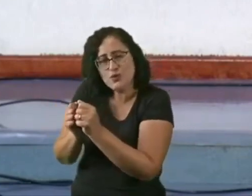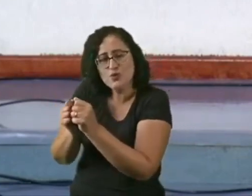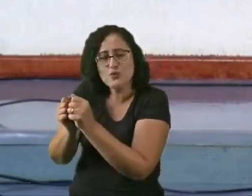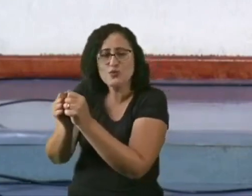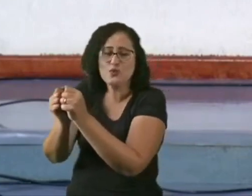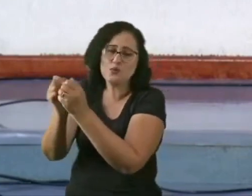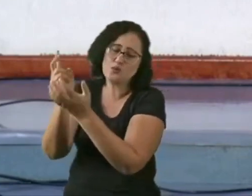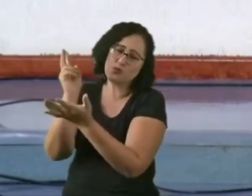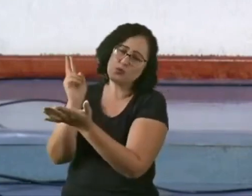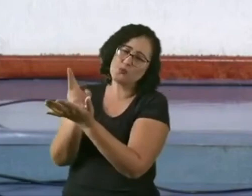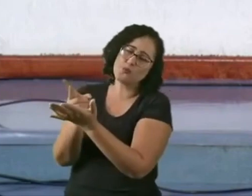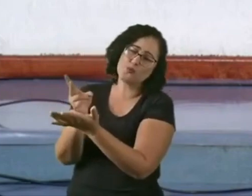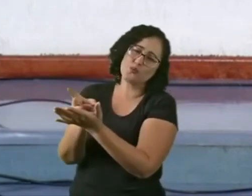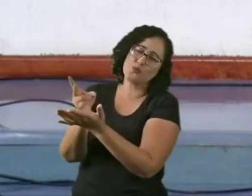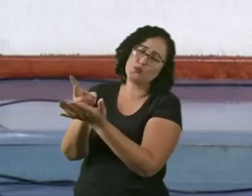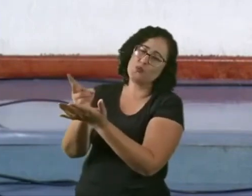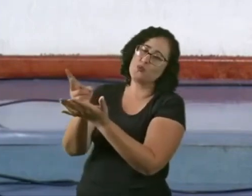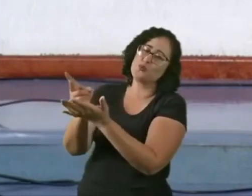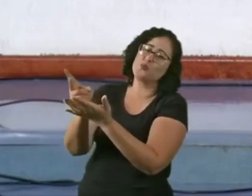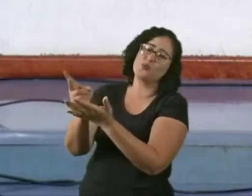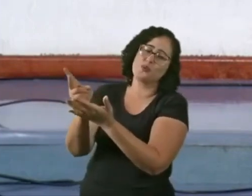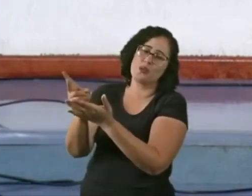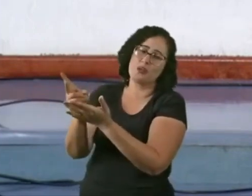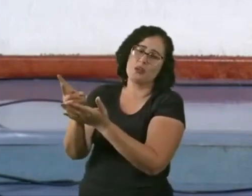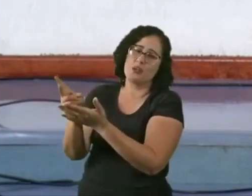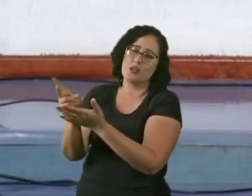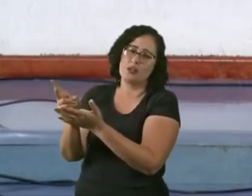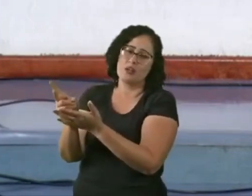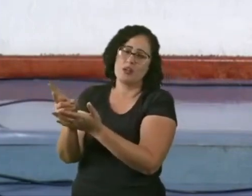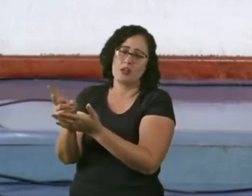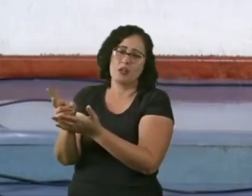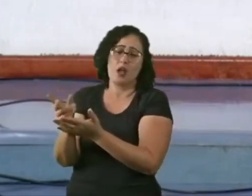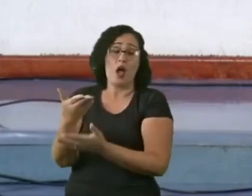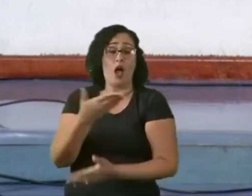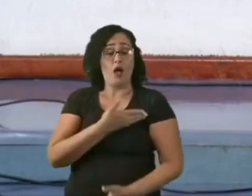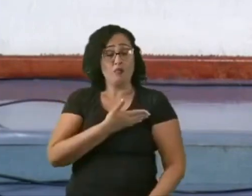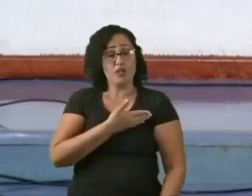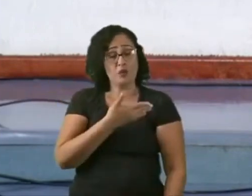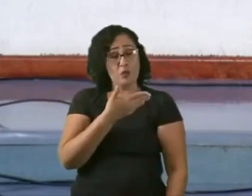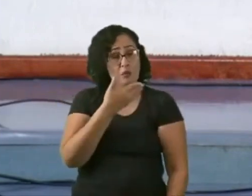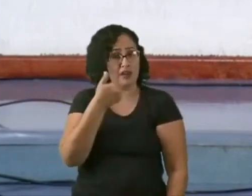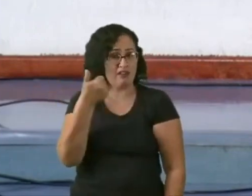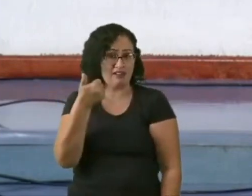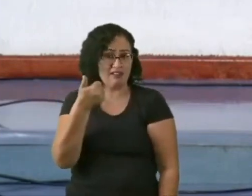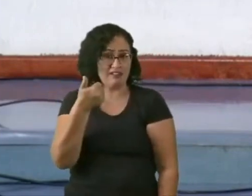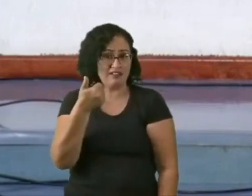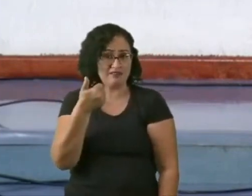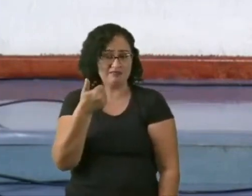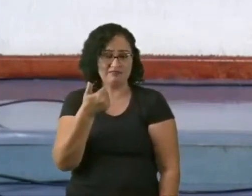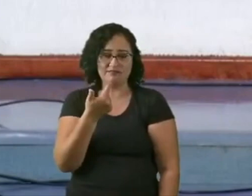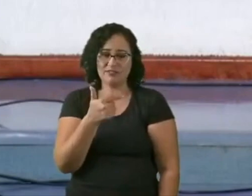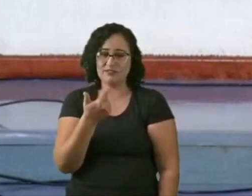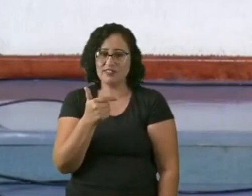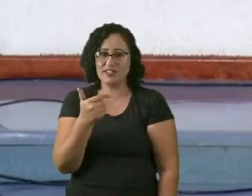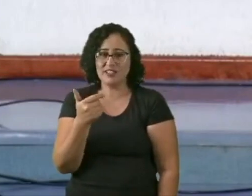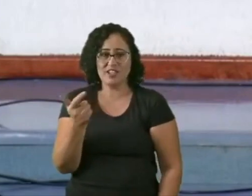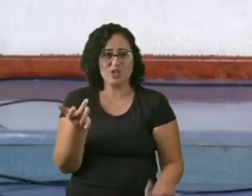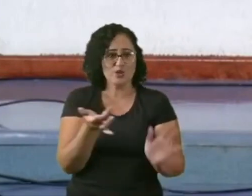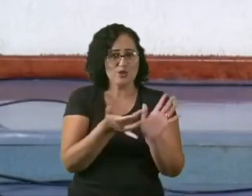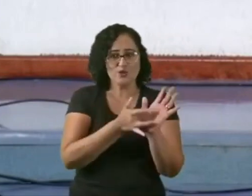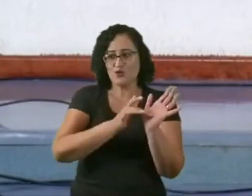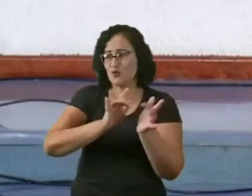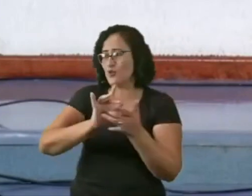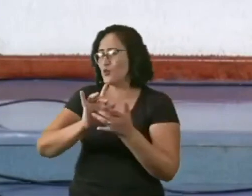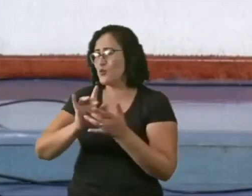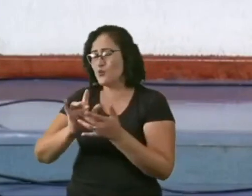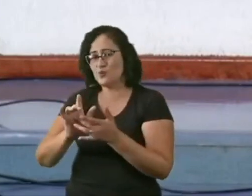melhor amigo, não existe melhor pessoa para caminharmos do que ter Jesus